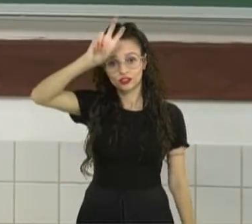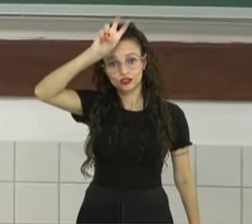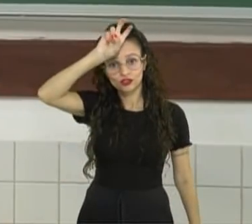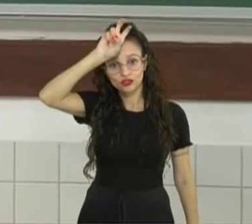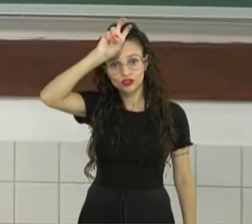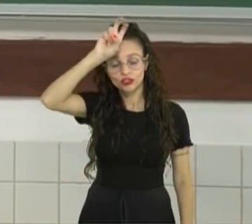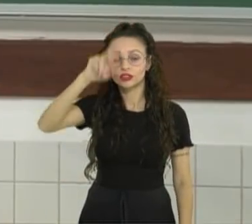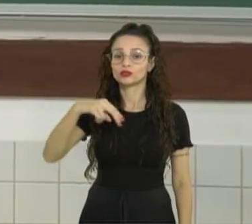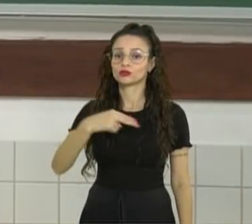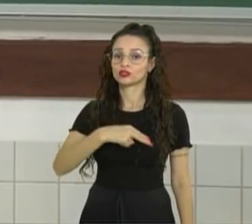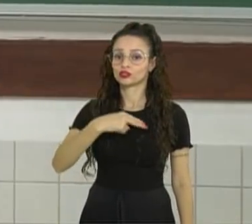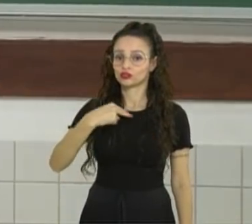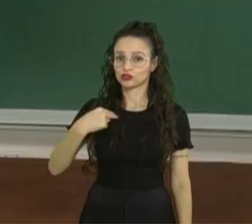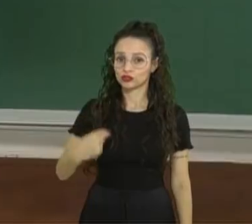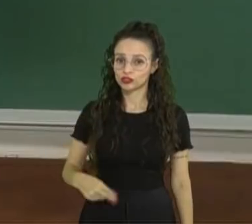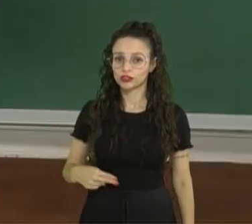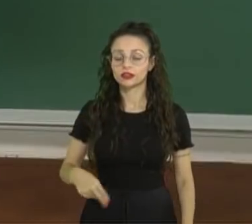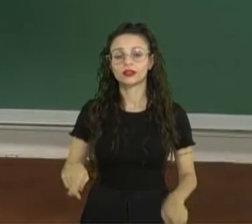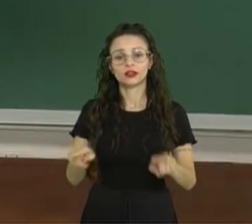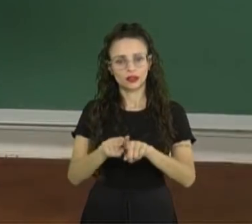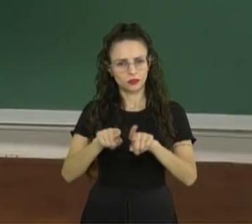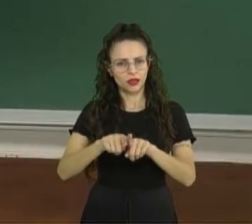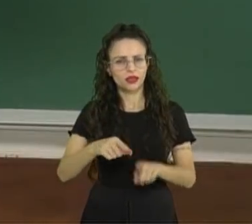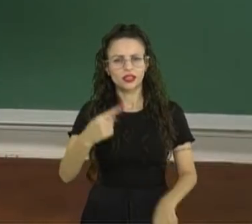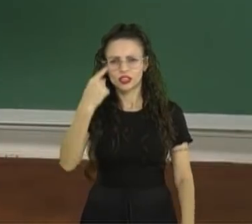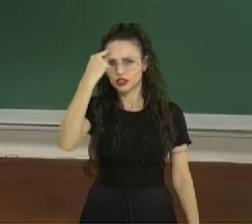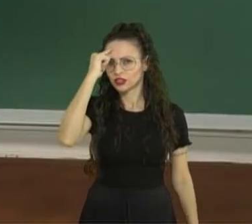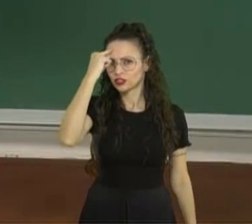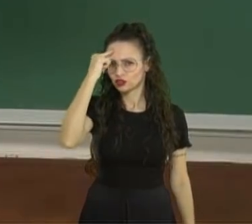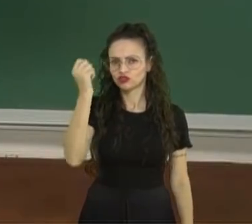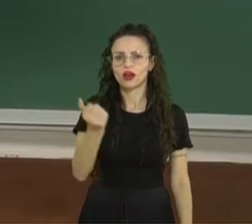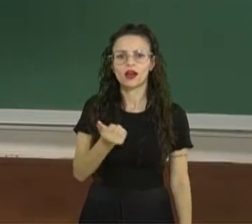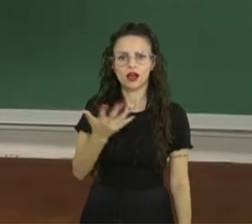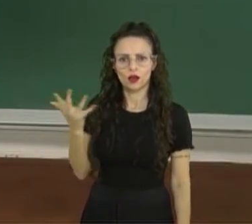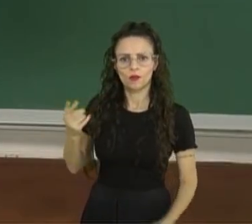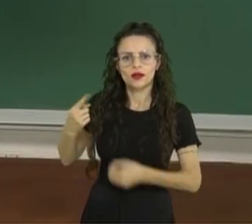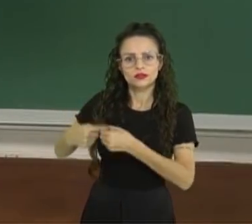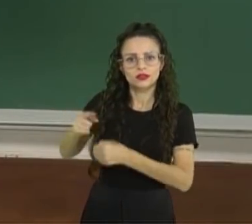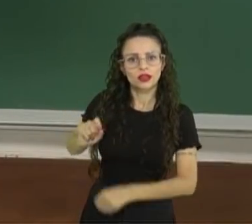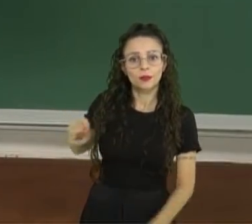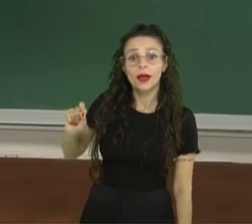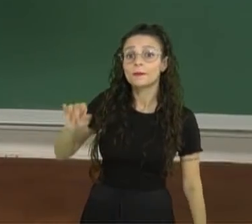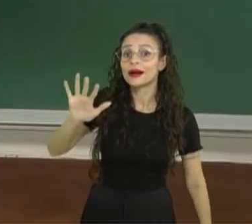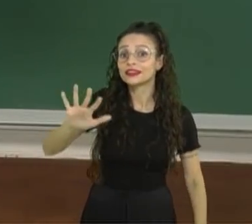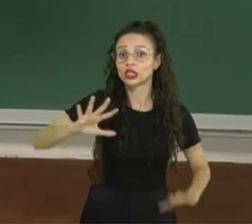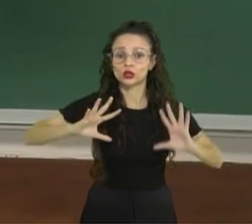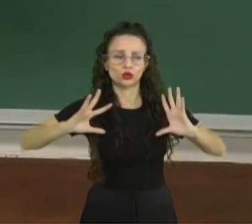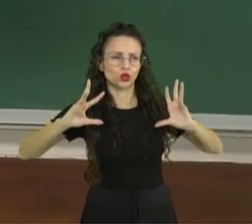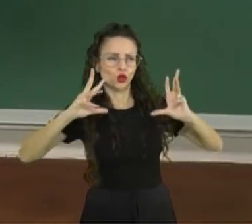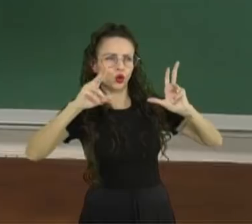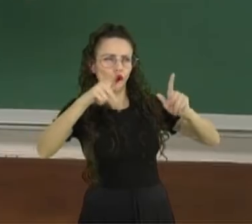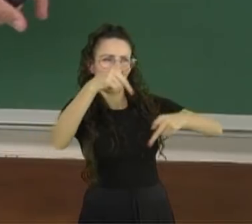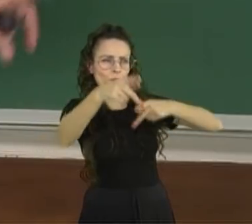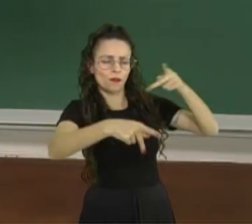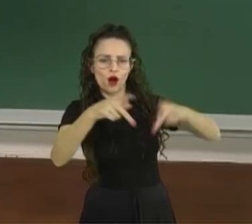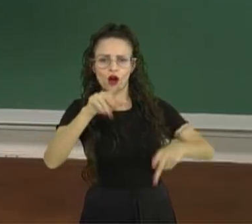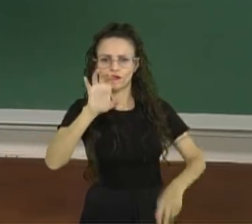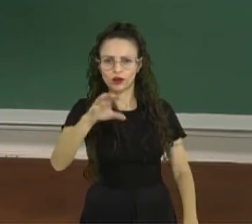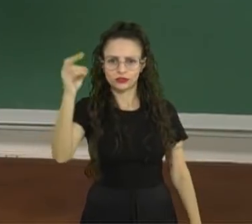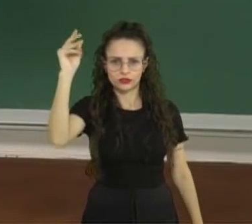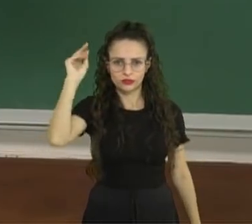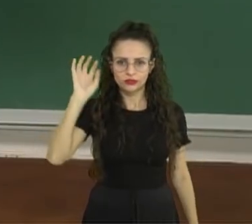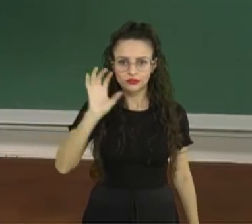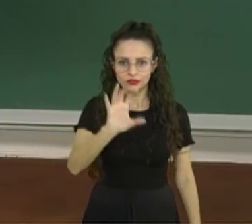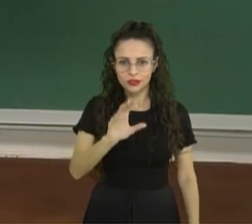um exemplo na China. Na Índia também, algumas cidades passaram por esse desenvolvimento, mas não significa que todos os povos da antiguidade